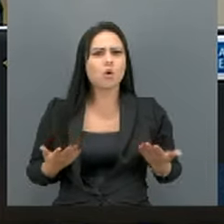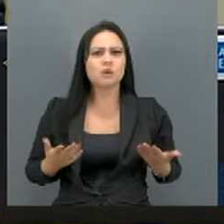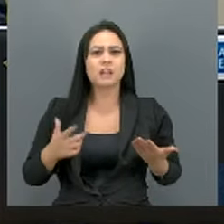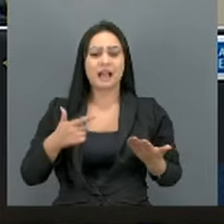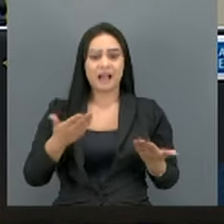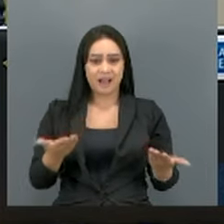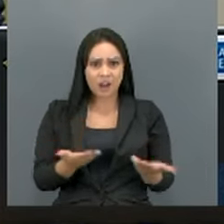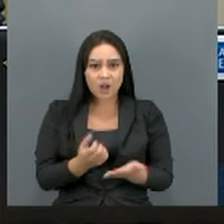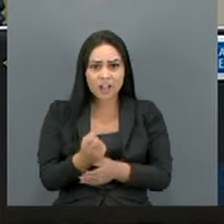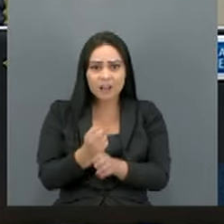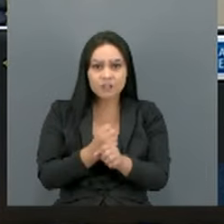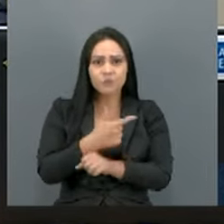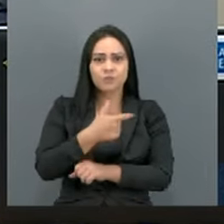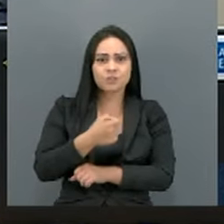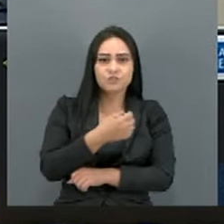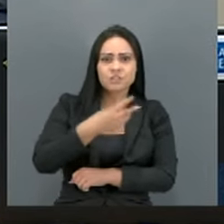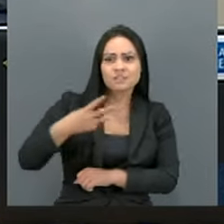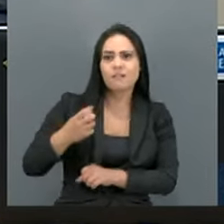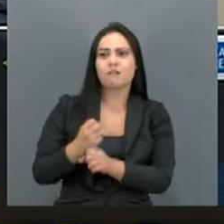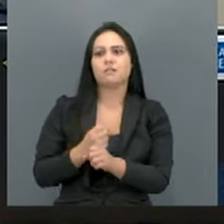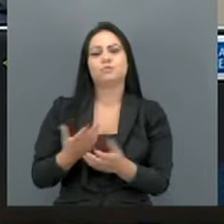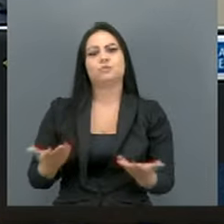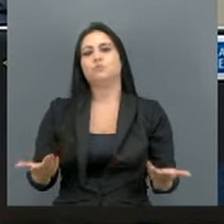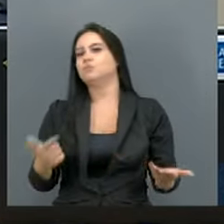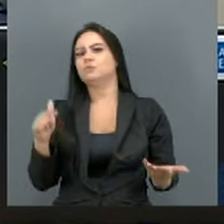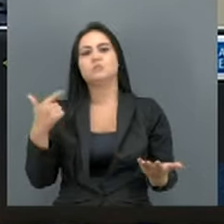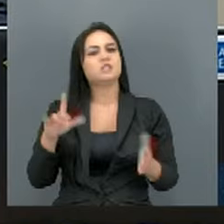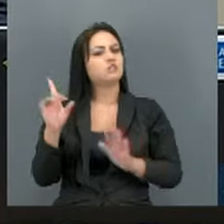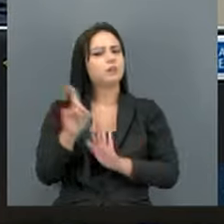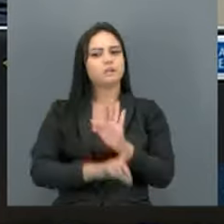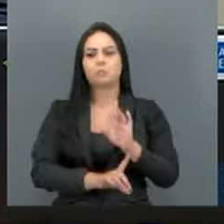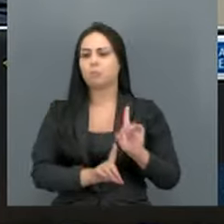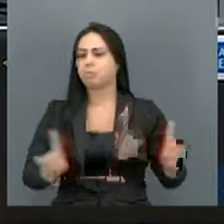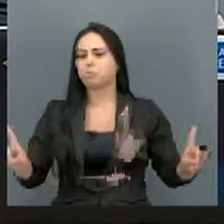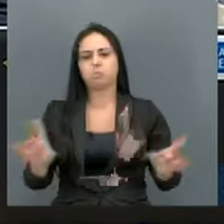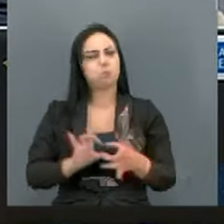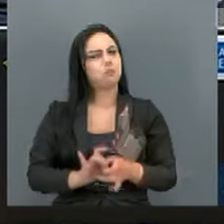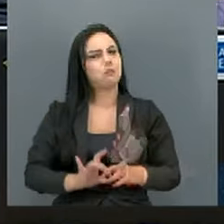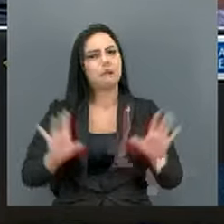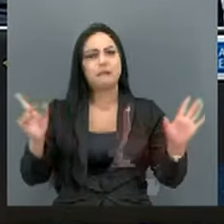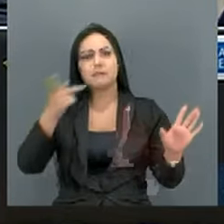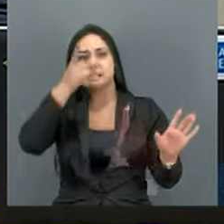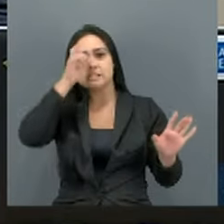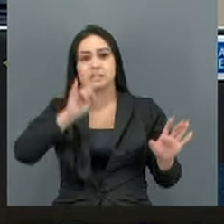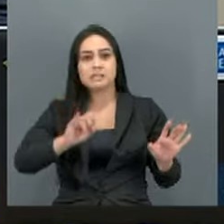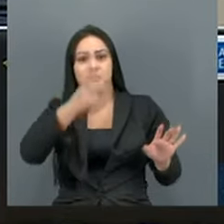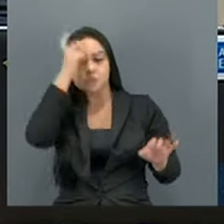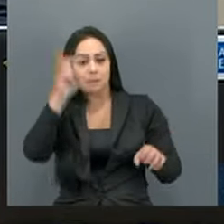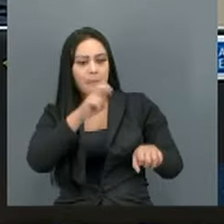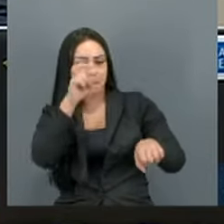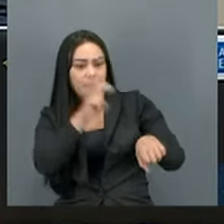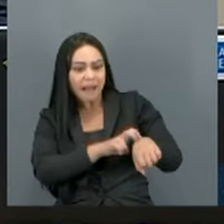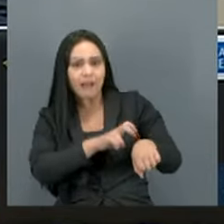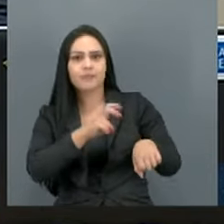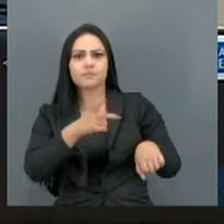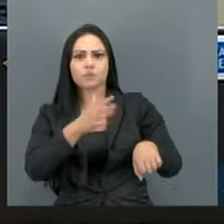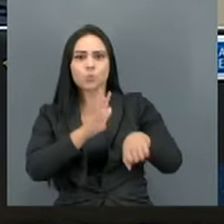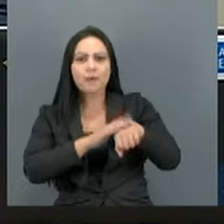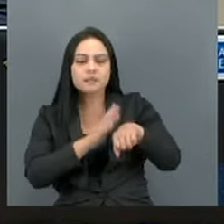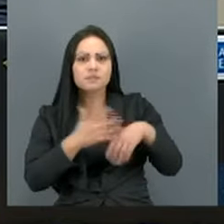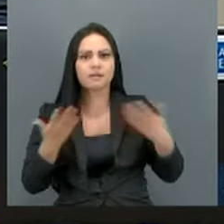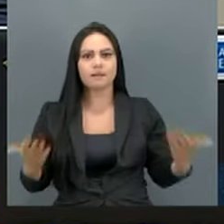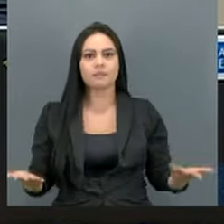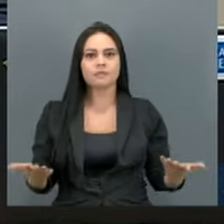2023. 2023, a pessoa não tem direito de ir e vir. Se alguém for picado de cobra ou adoecer, vai sair em